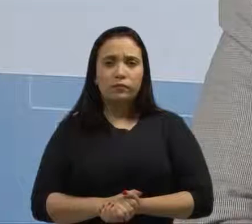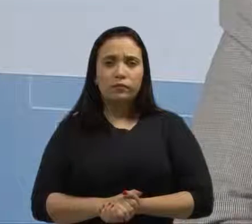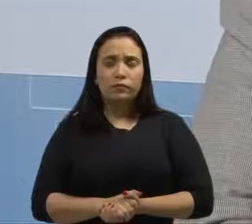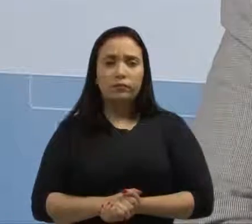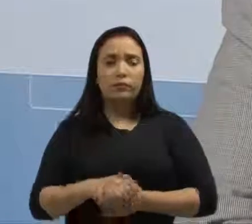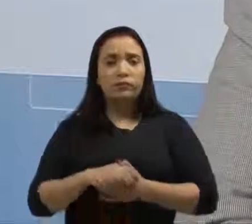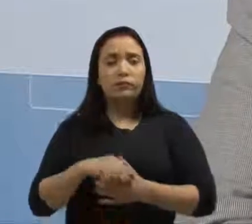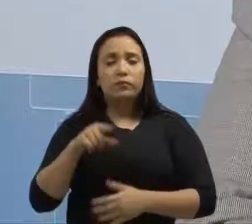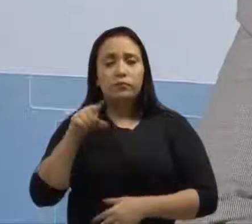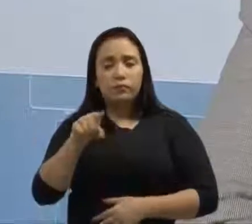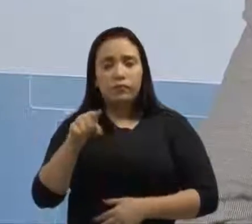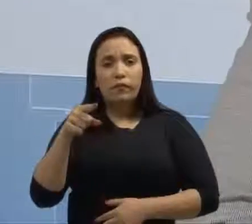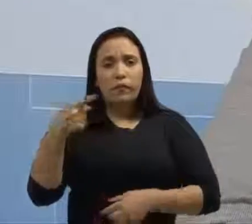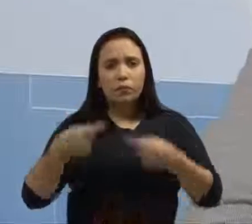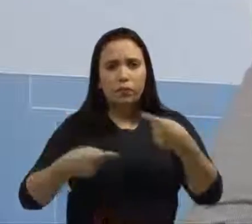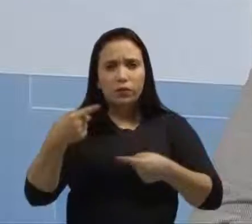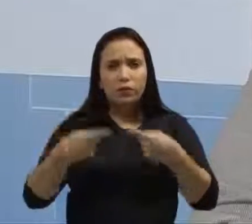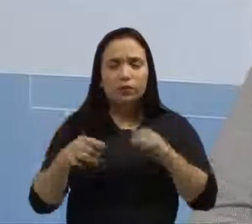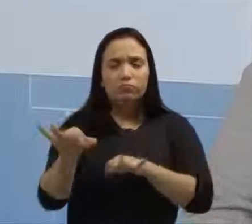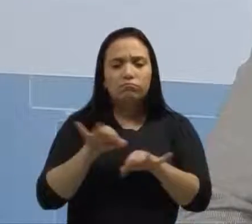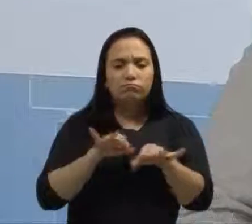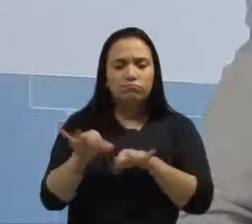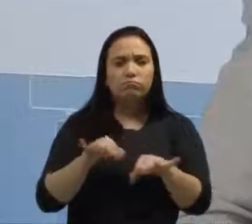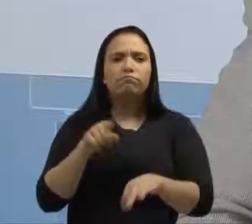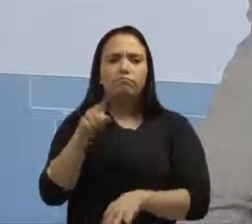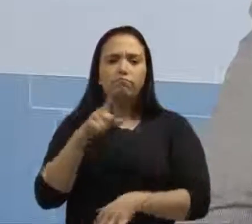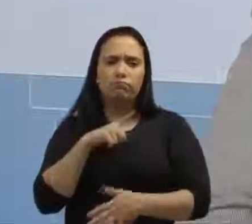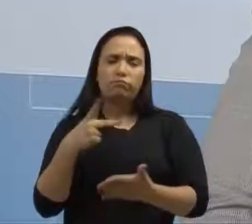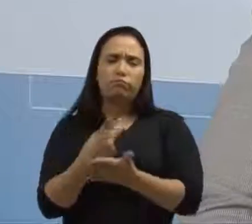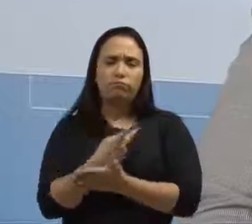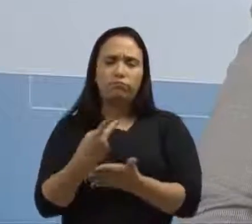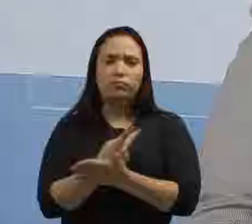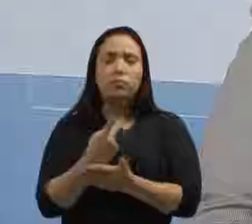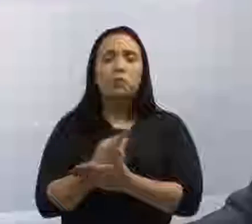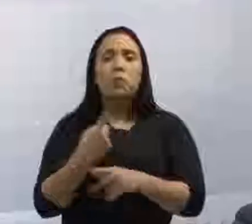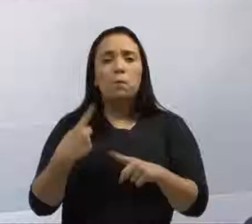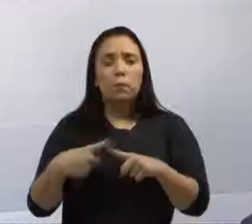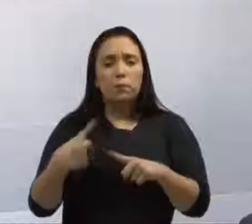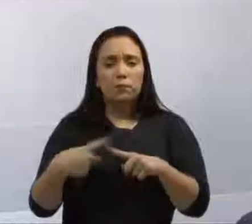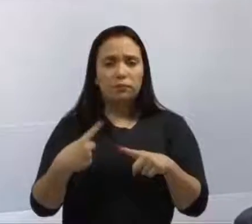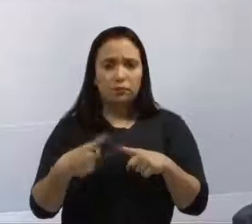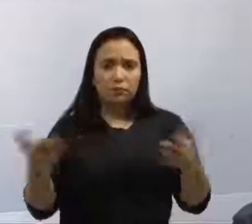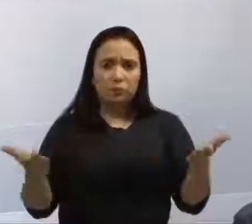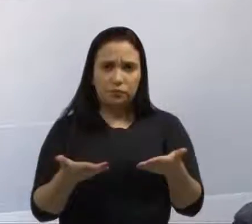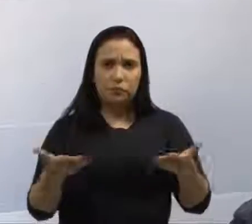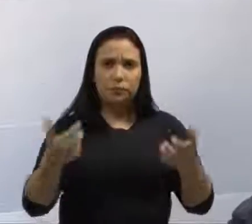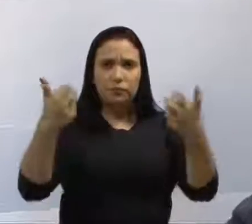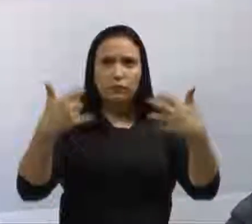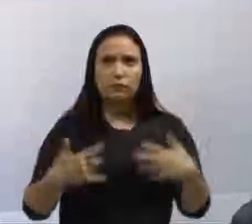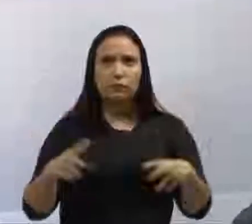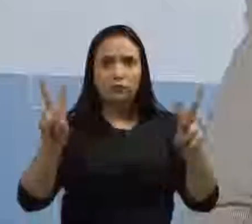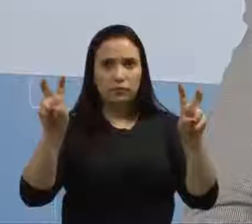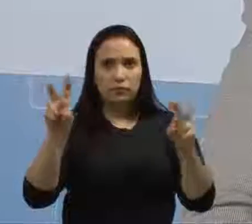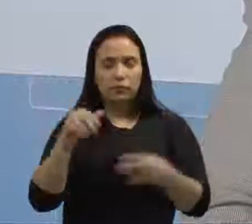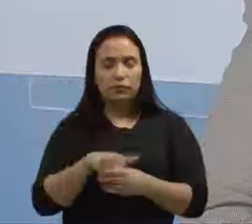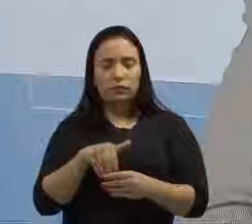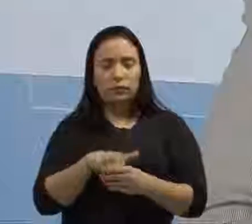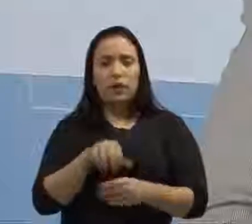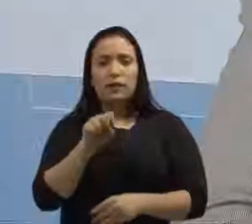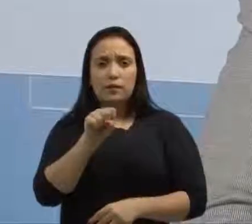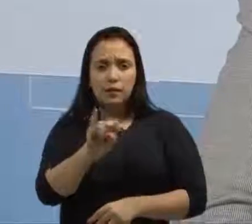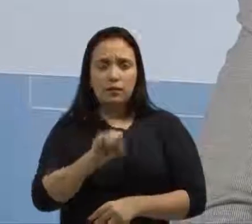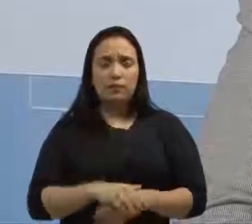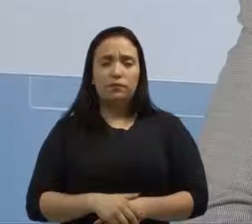A arquitetura disso e a engenharia dessa política é muito errada. Porque vamos falar de política agora